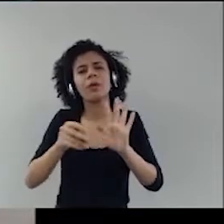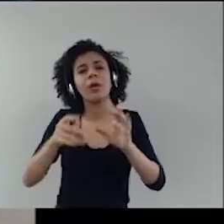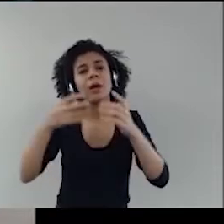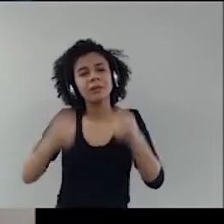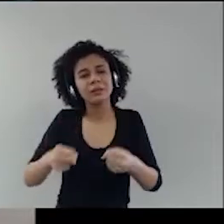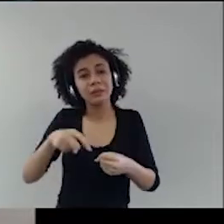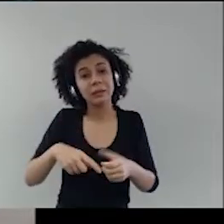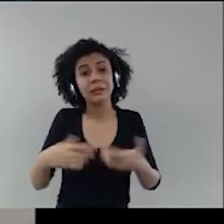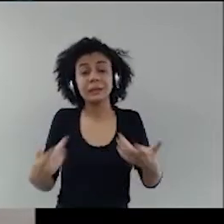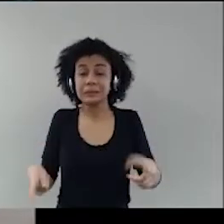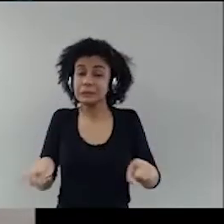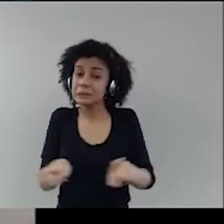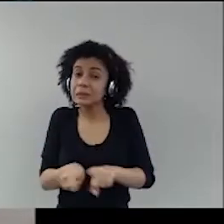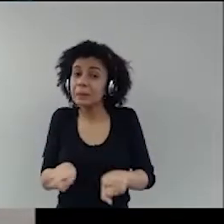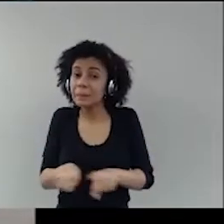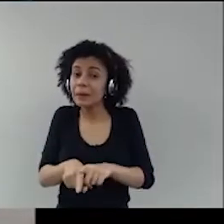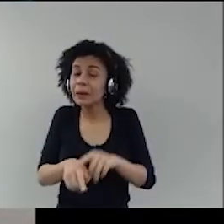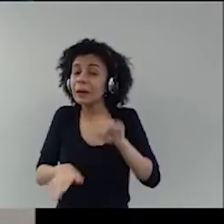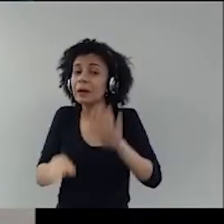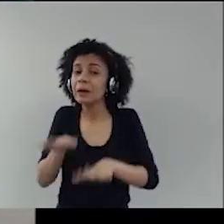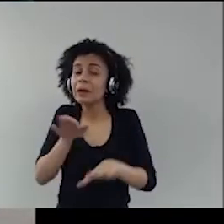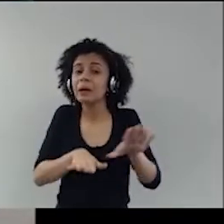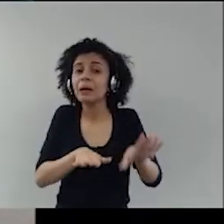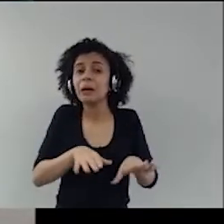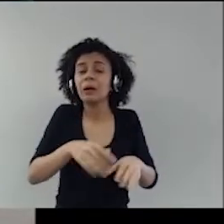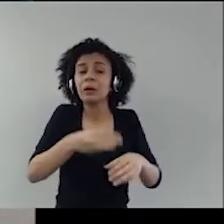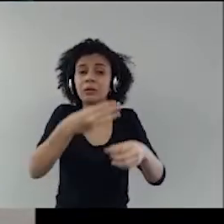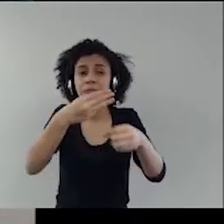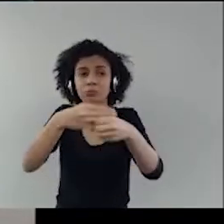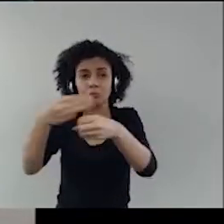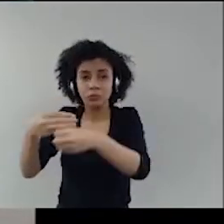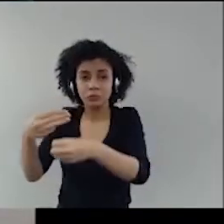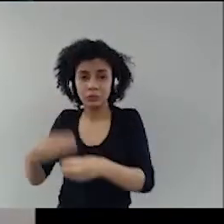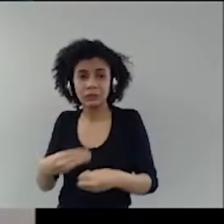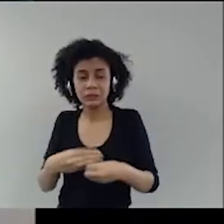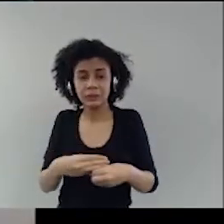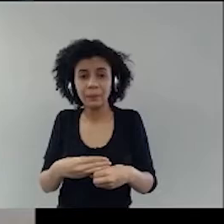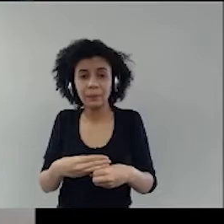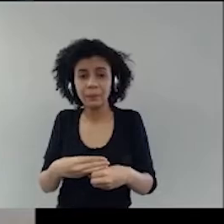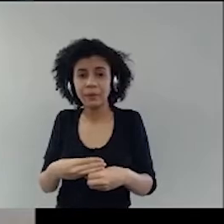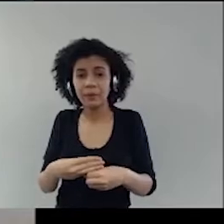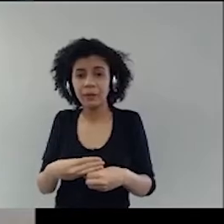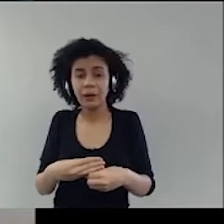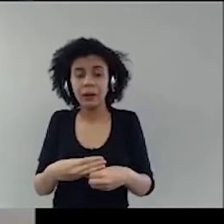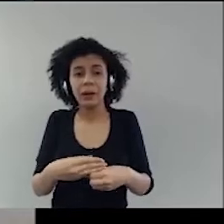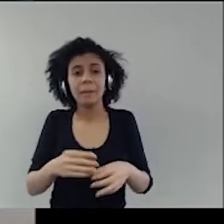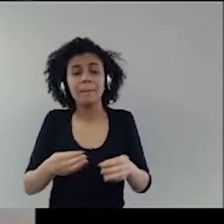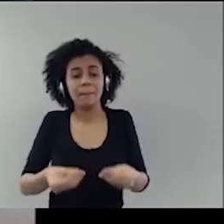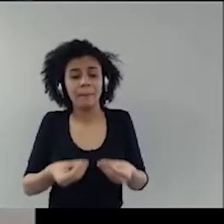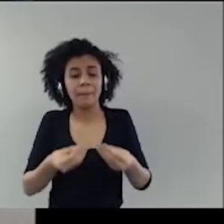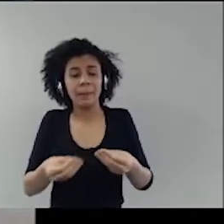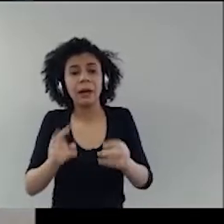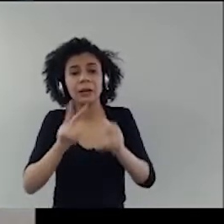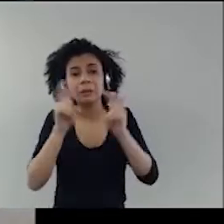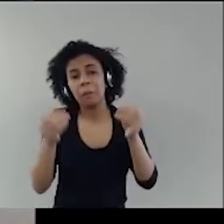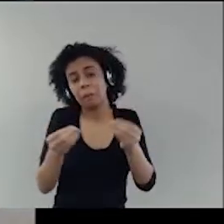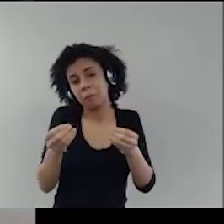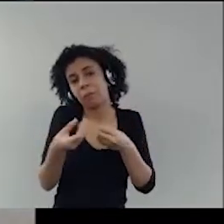até situações nas quais o município se viu compelido a fornecer determinado medicamento, com